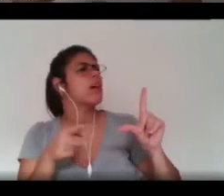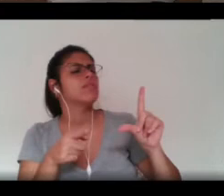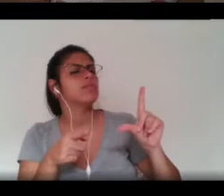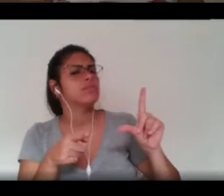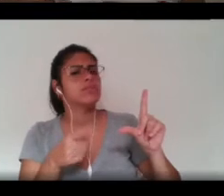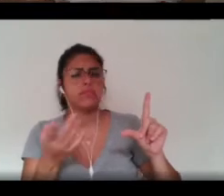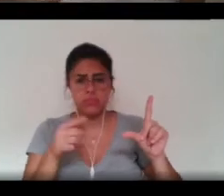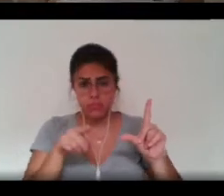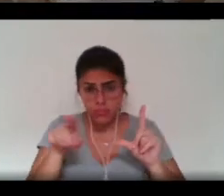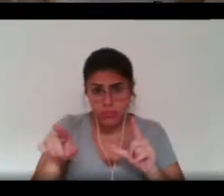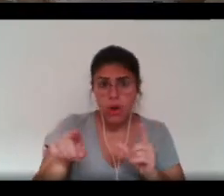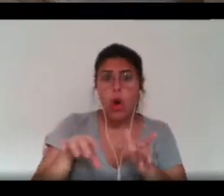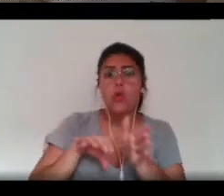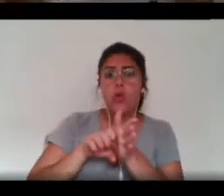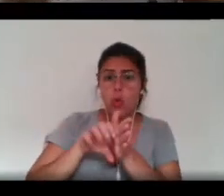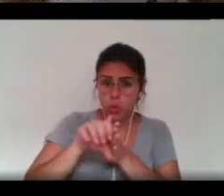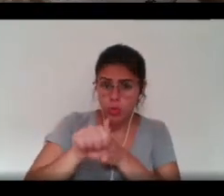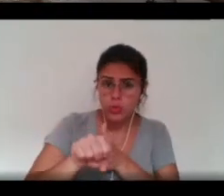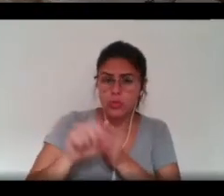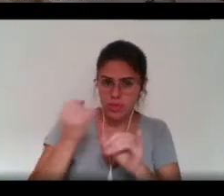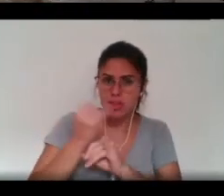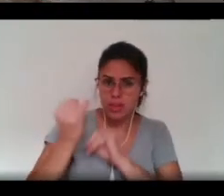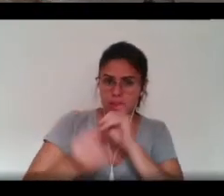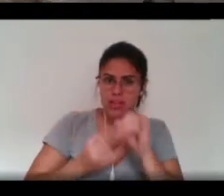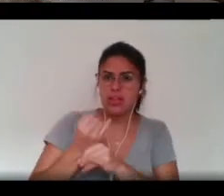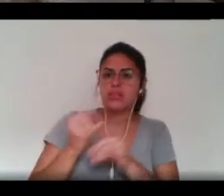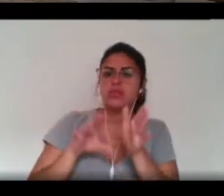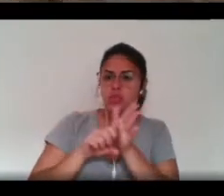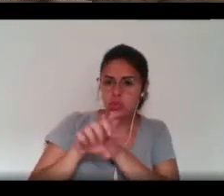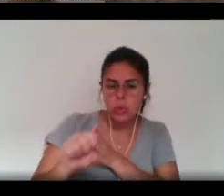Google, certo? E botar